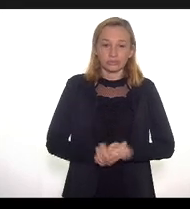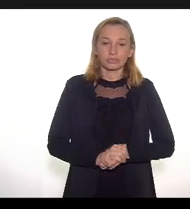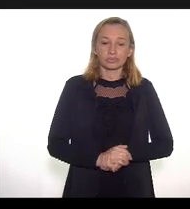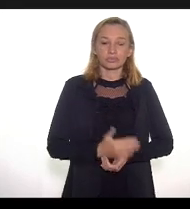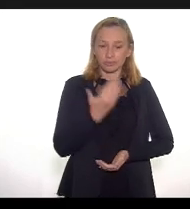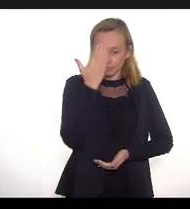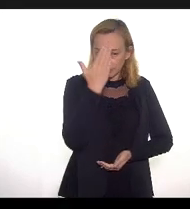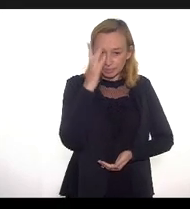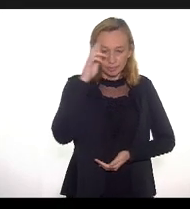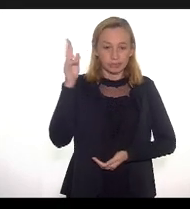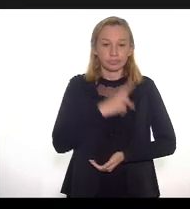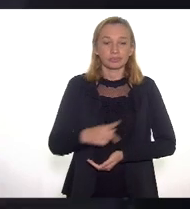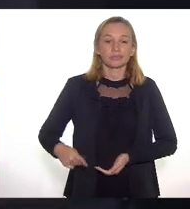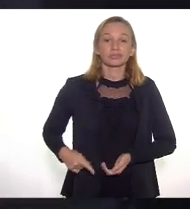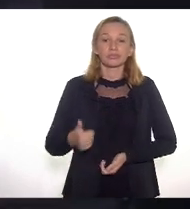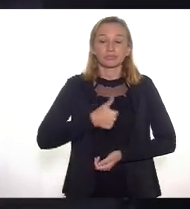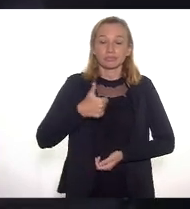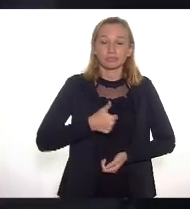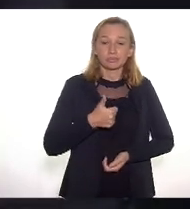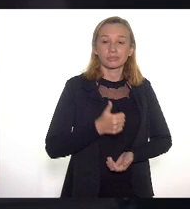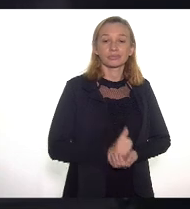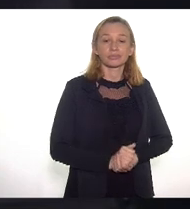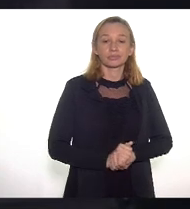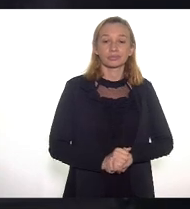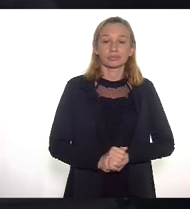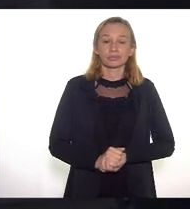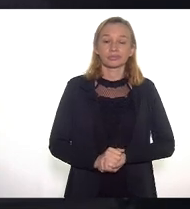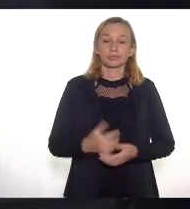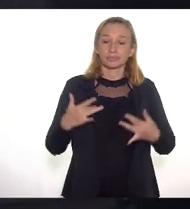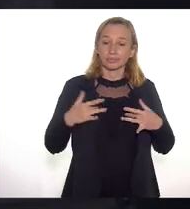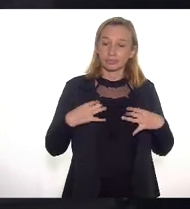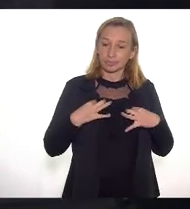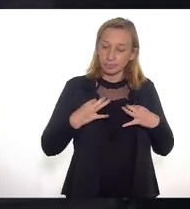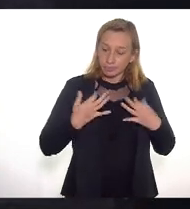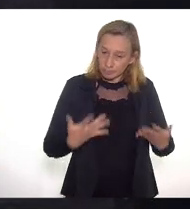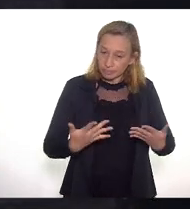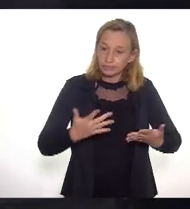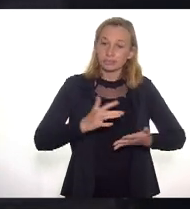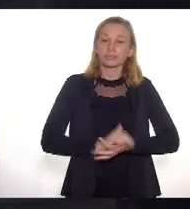Obrigado, presidente. Primeiro, também, ser solidário